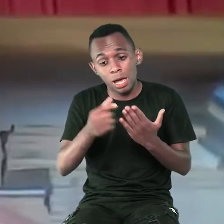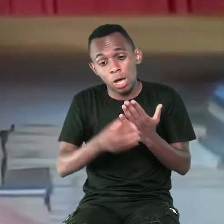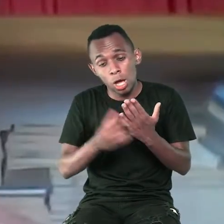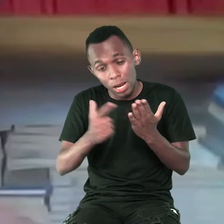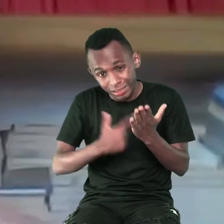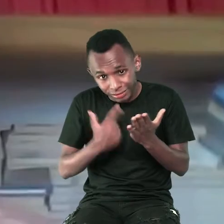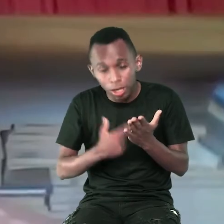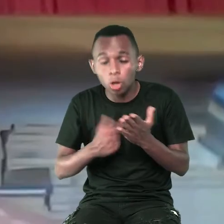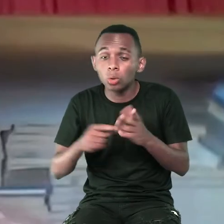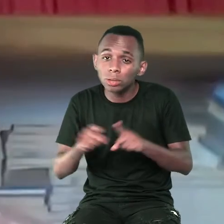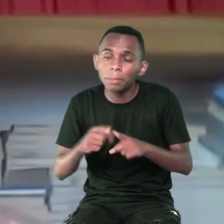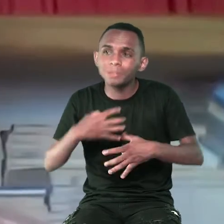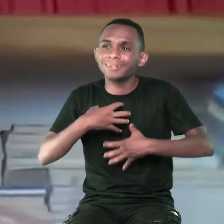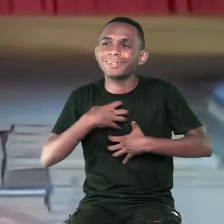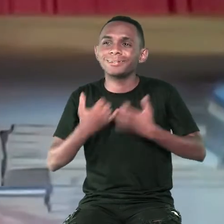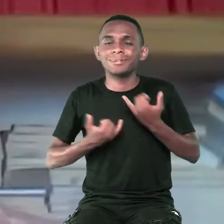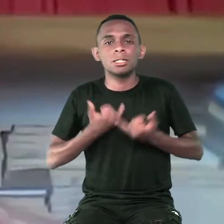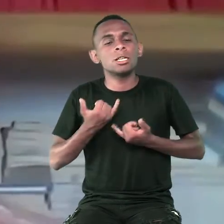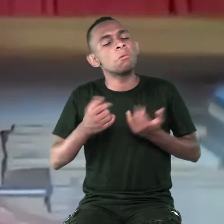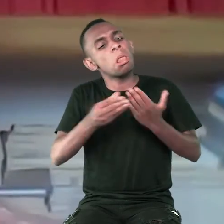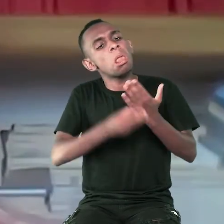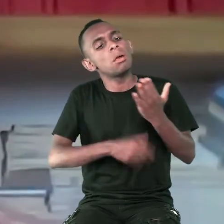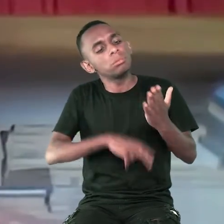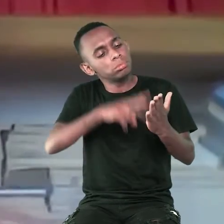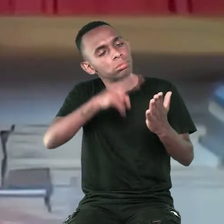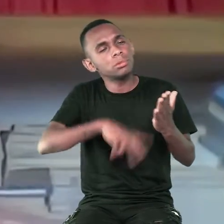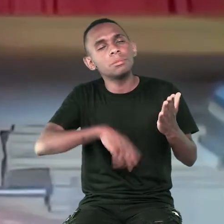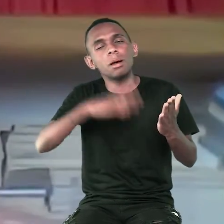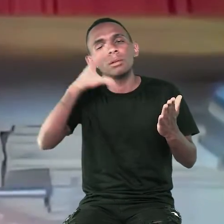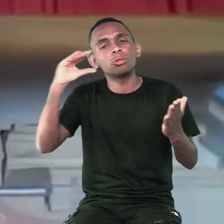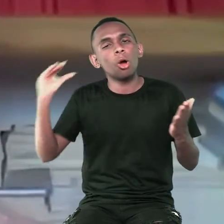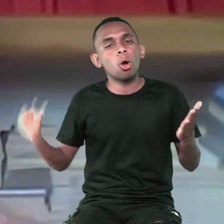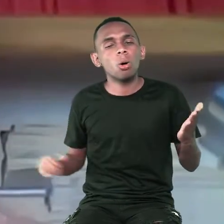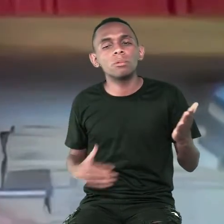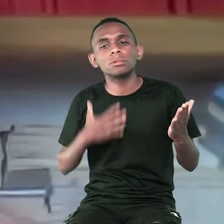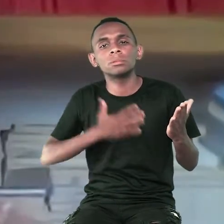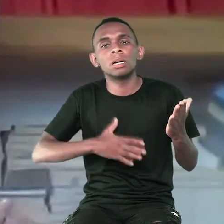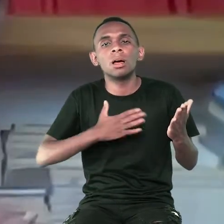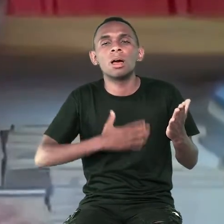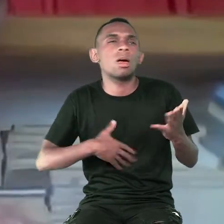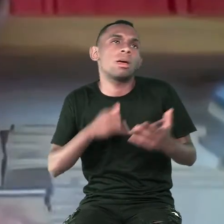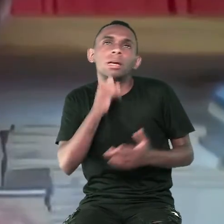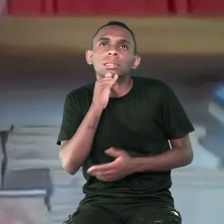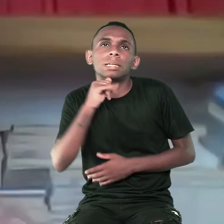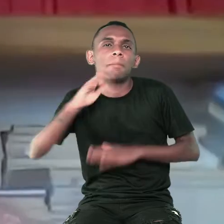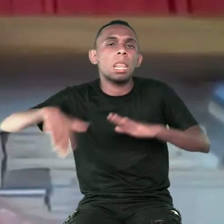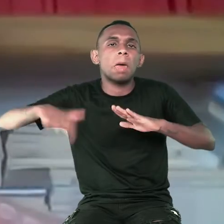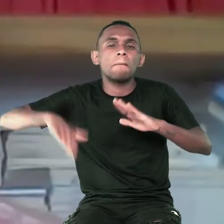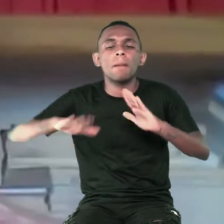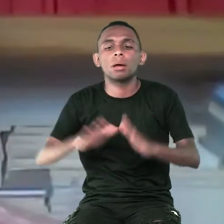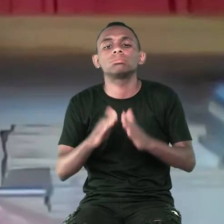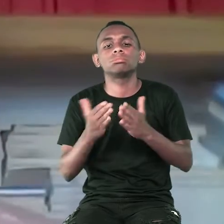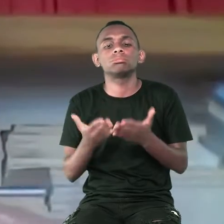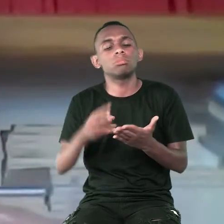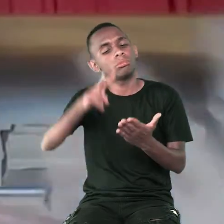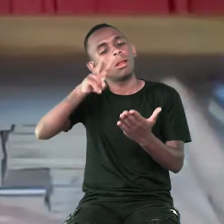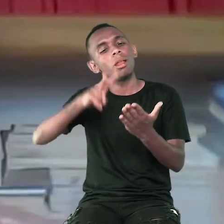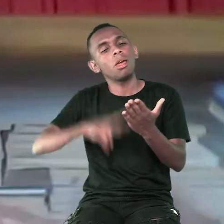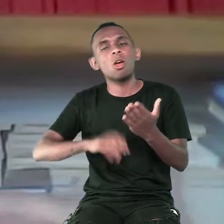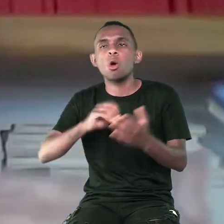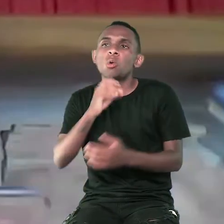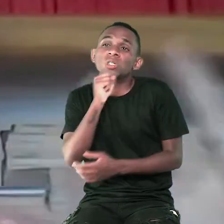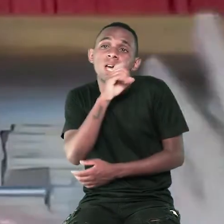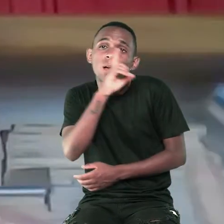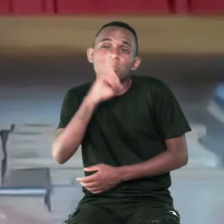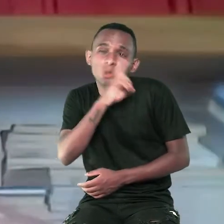também entretenimento. Então você vai pegar um livro para descansar, né? Você vai à praia e você vai pegar um livro para ler, ou no final de semana